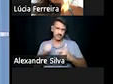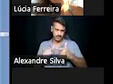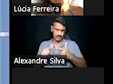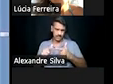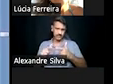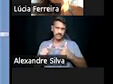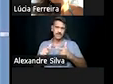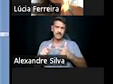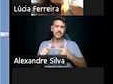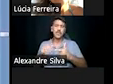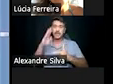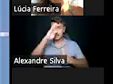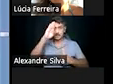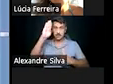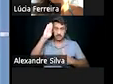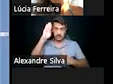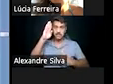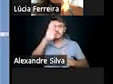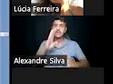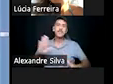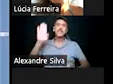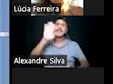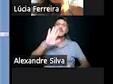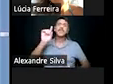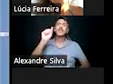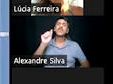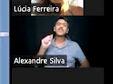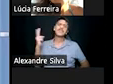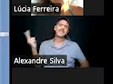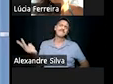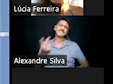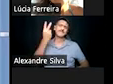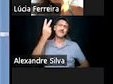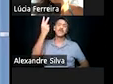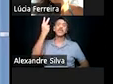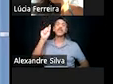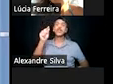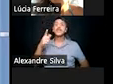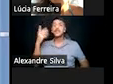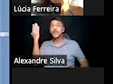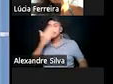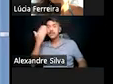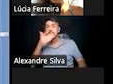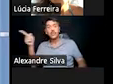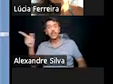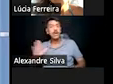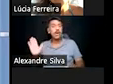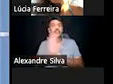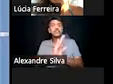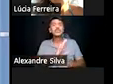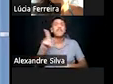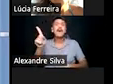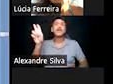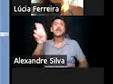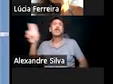da academia brasileira de não reconhecer o valor desses invisíveis da ciência e dessas pessoas